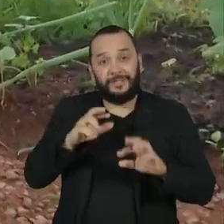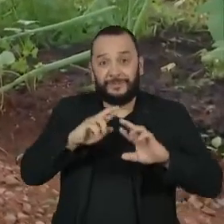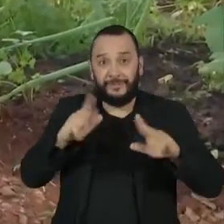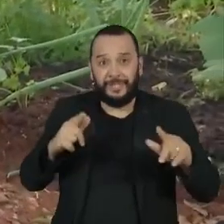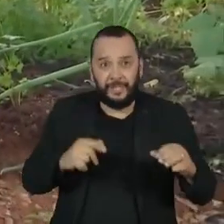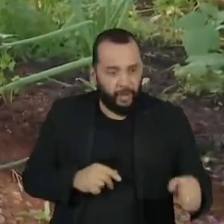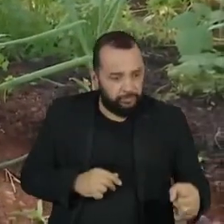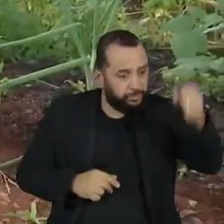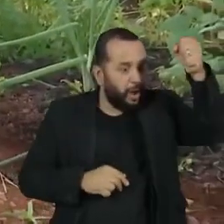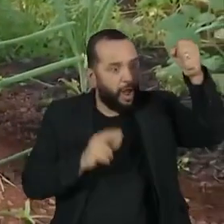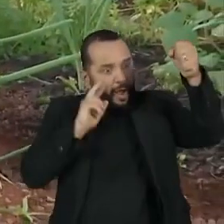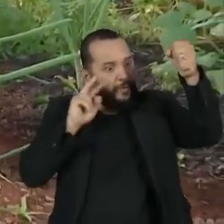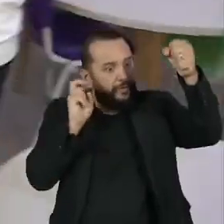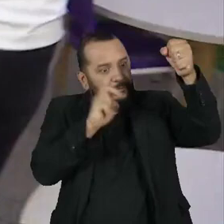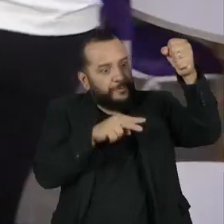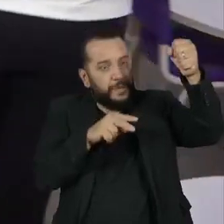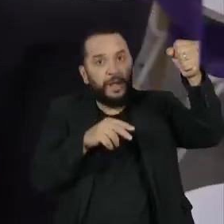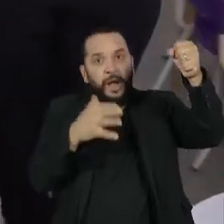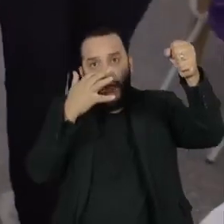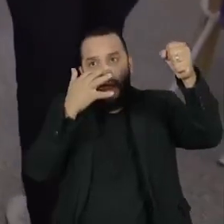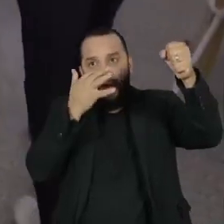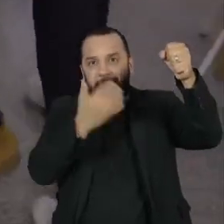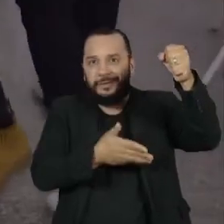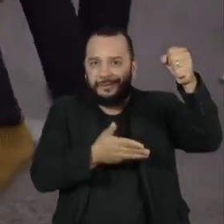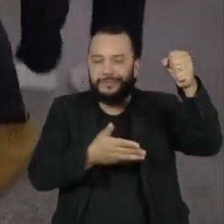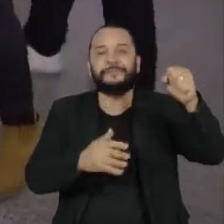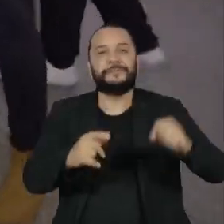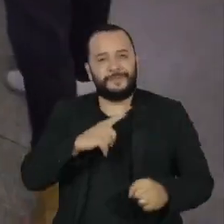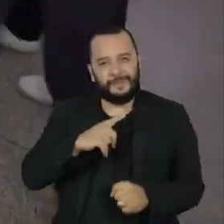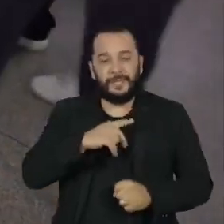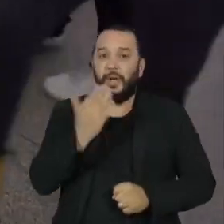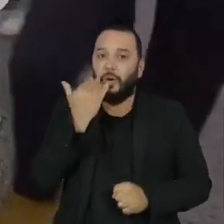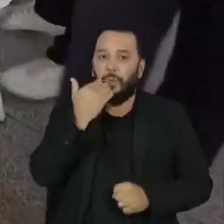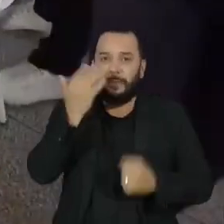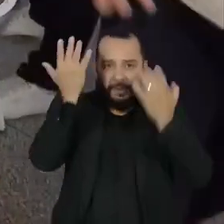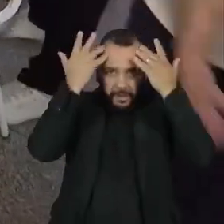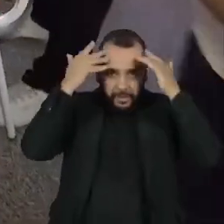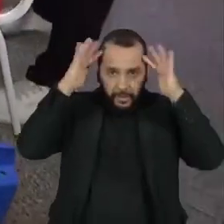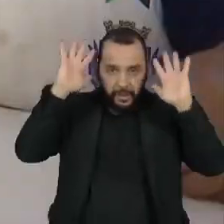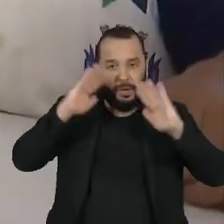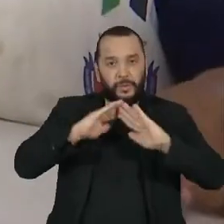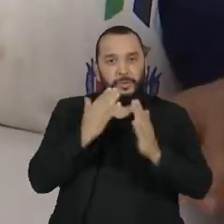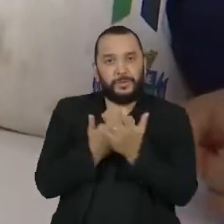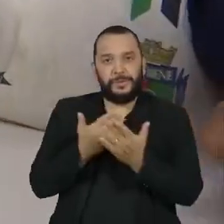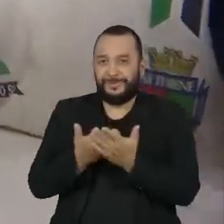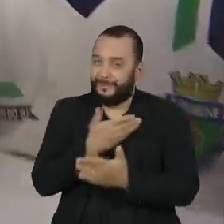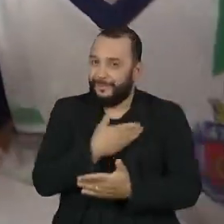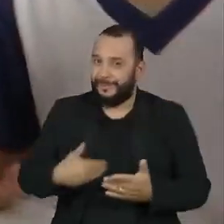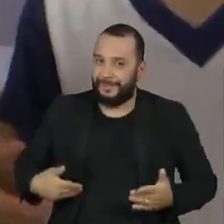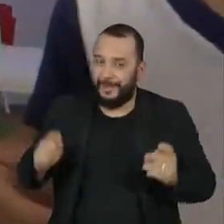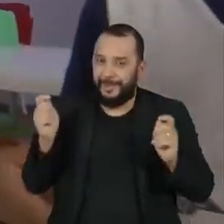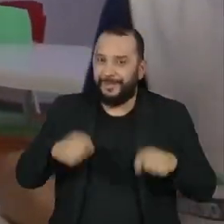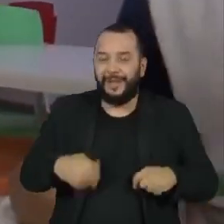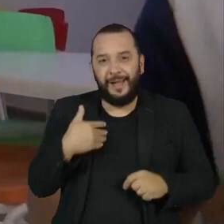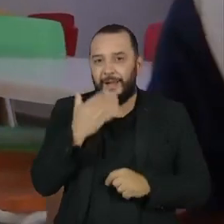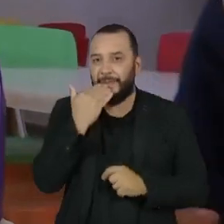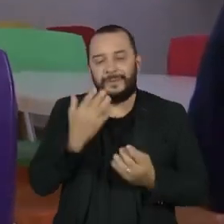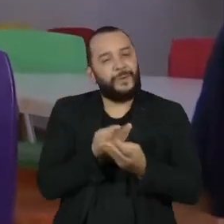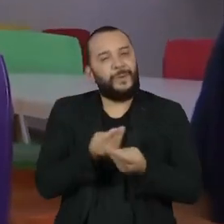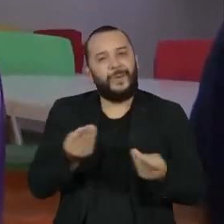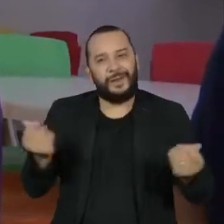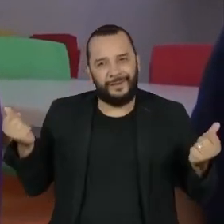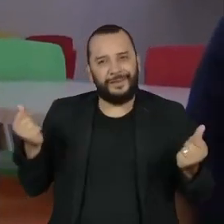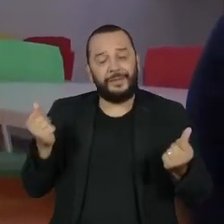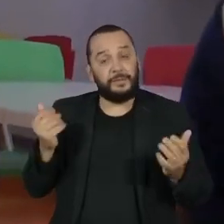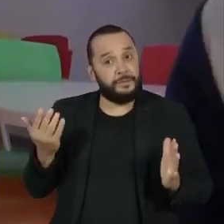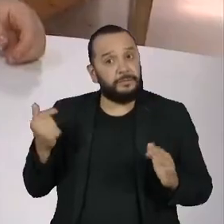da terra a cenoura e olhar. Oferecer alimentos naturais nas escolas públicas ajuda a garantir alimentação de qualidade em